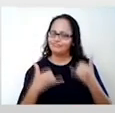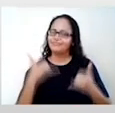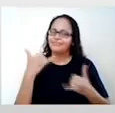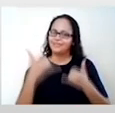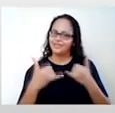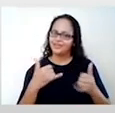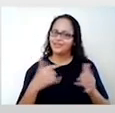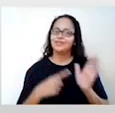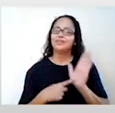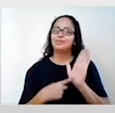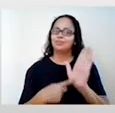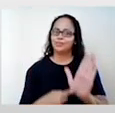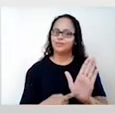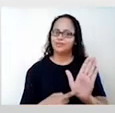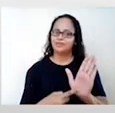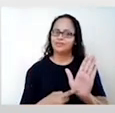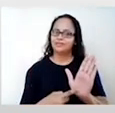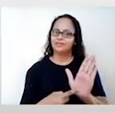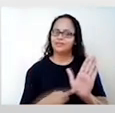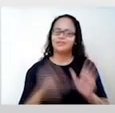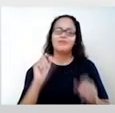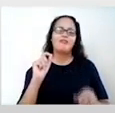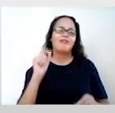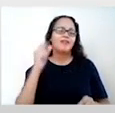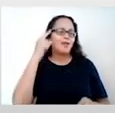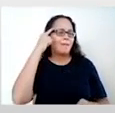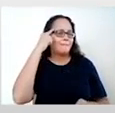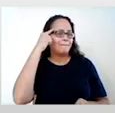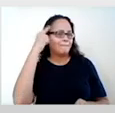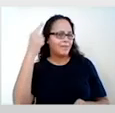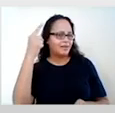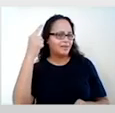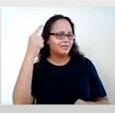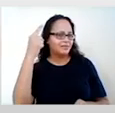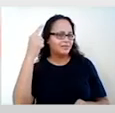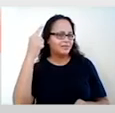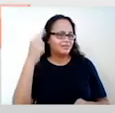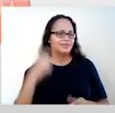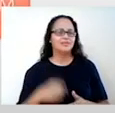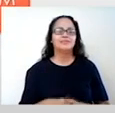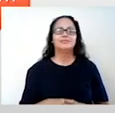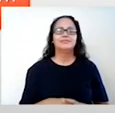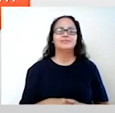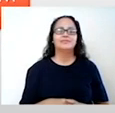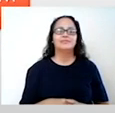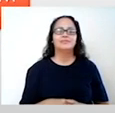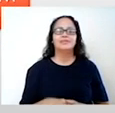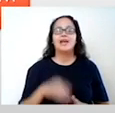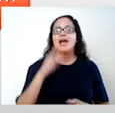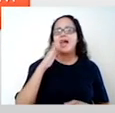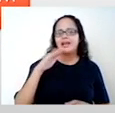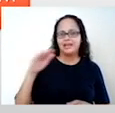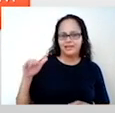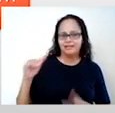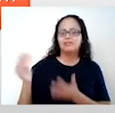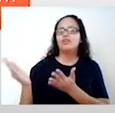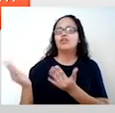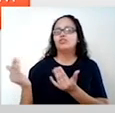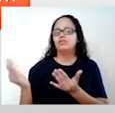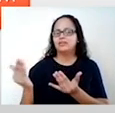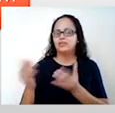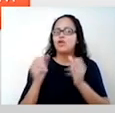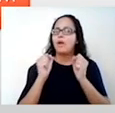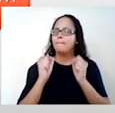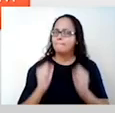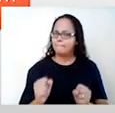né? Mostrando o que eles pensam. É, é, as crianças e os